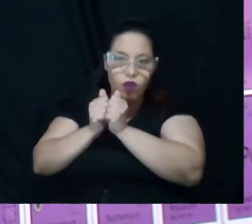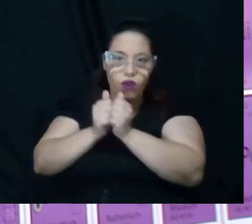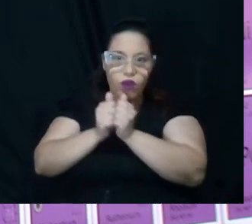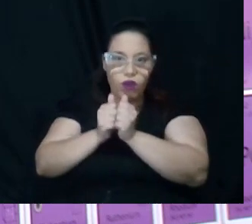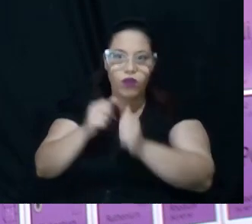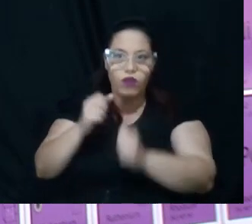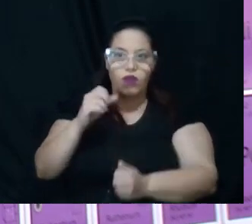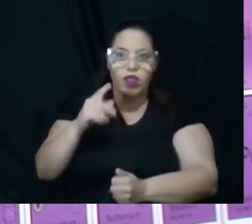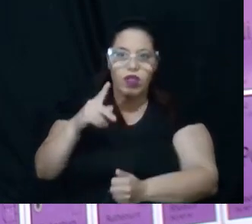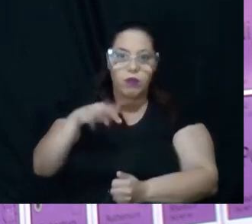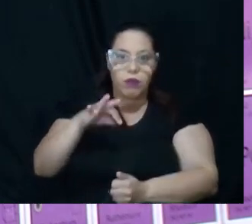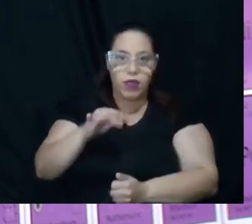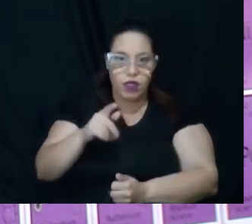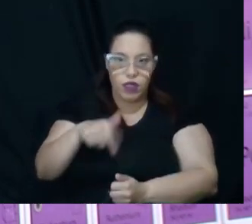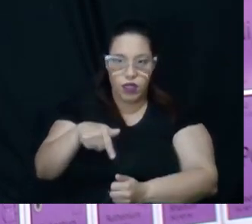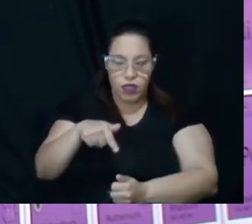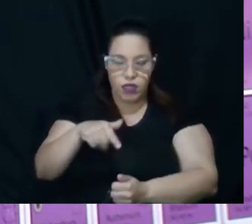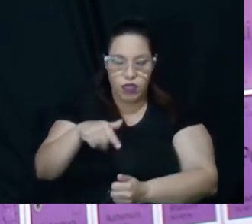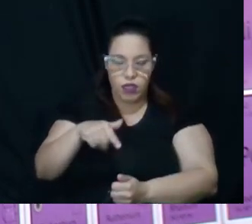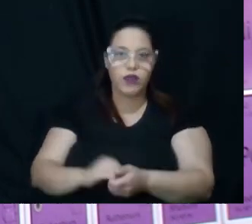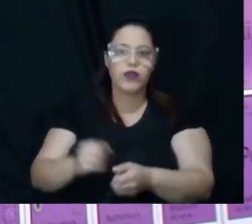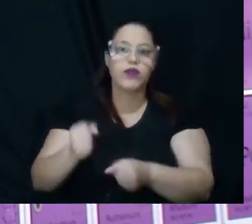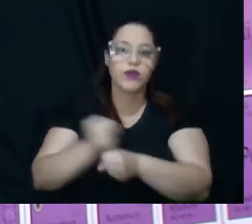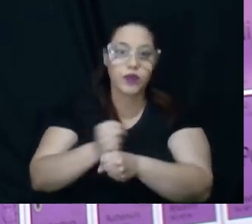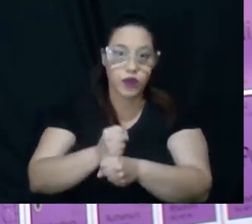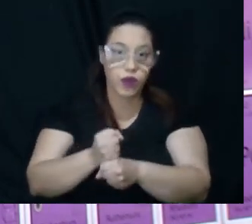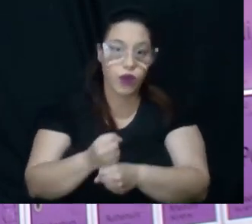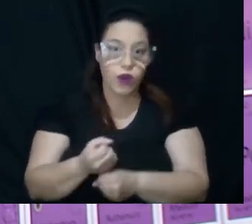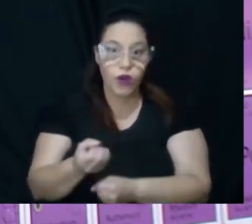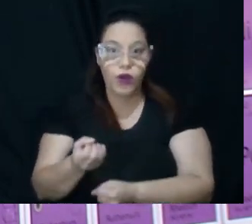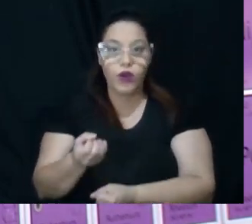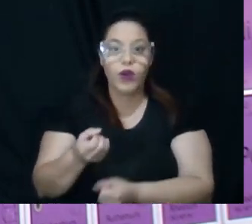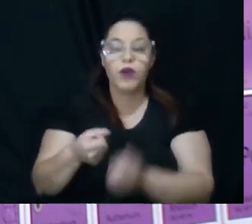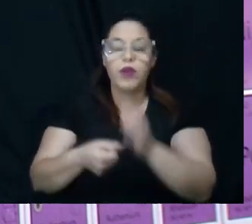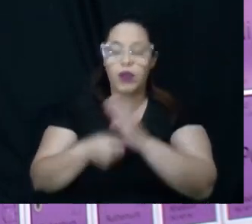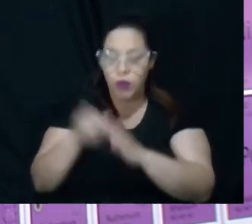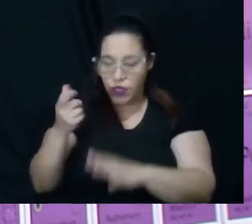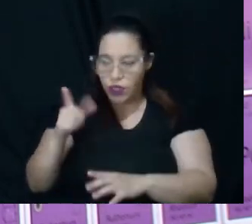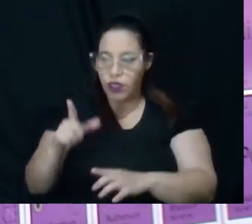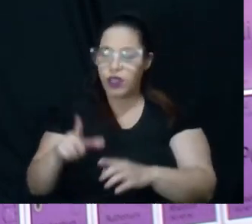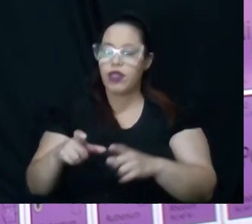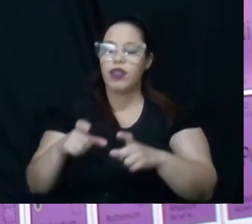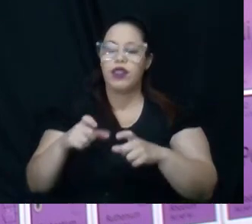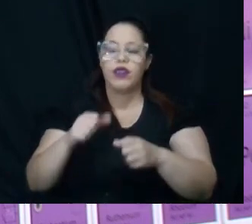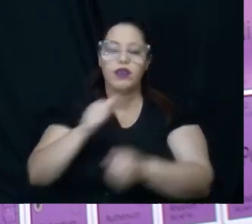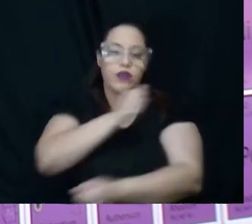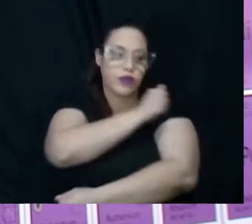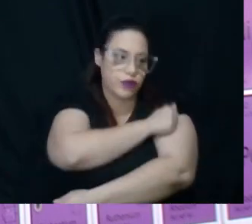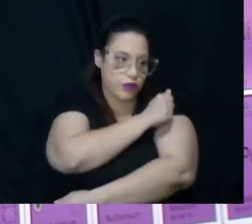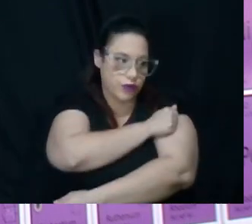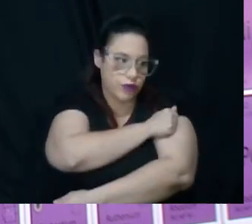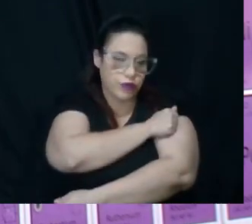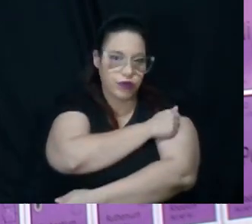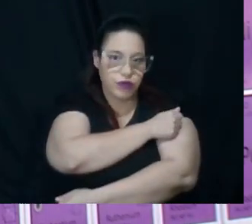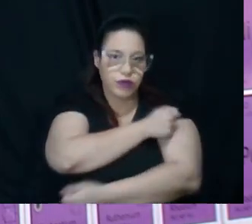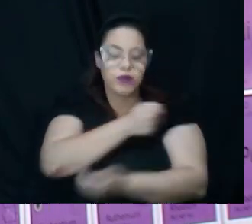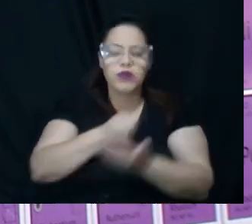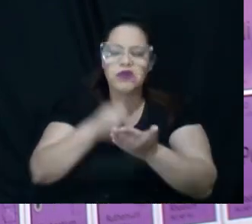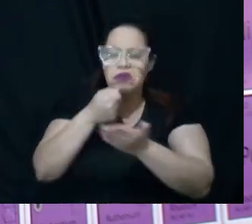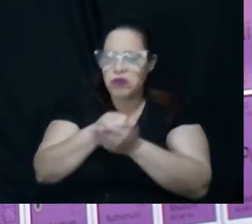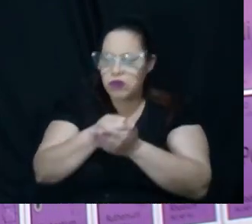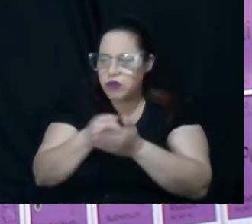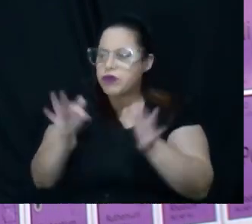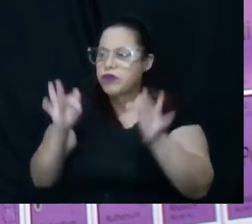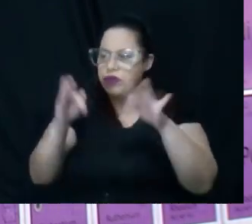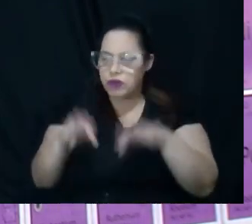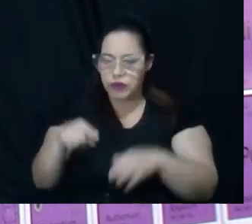cenp então este ano nós estamos formando a primeira turma e eles executam o trabalho